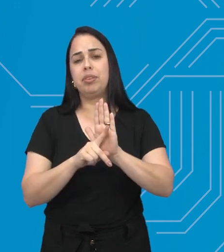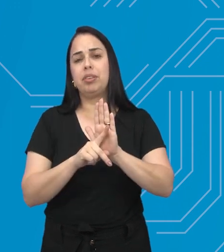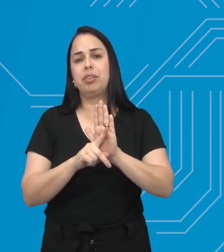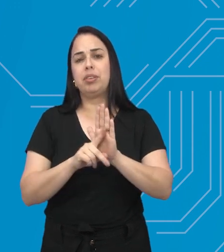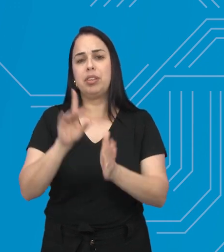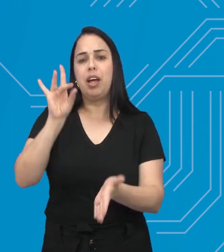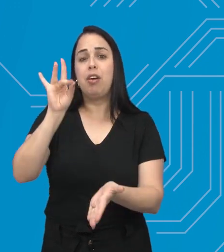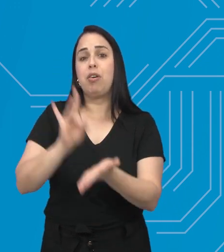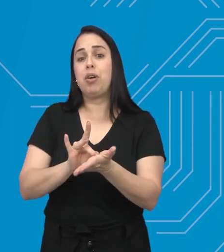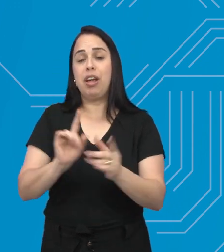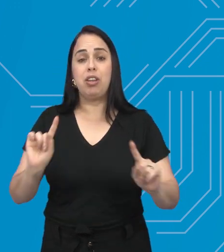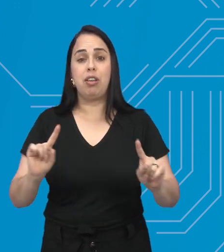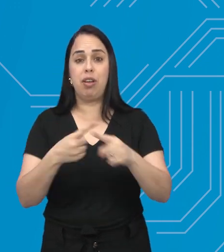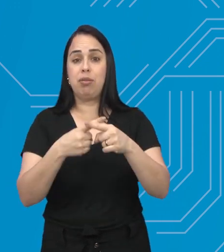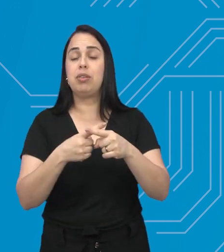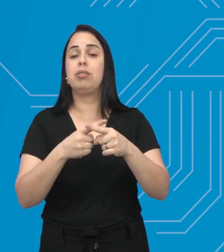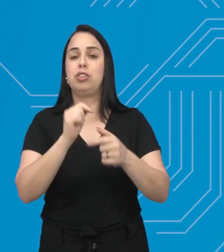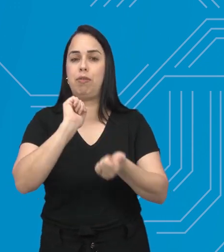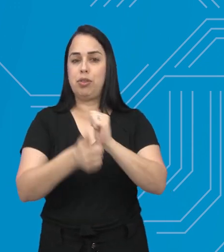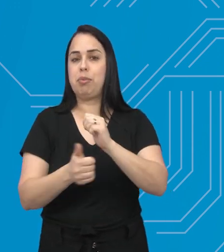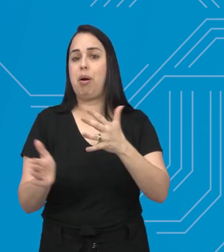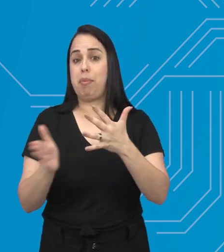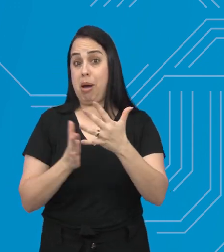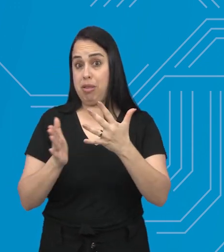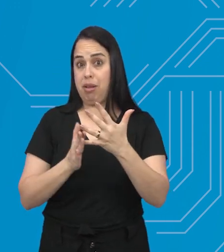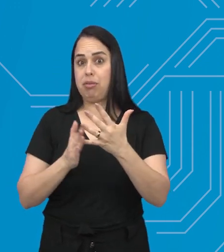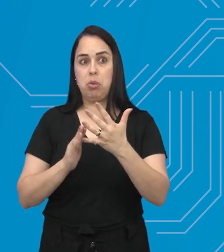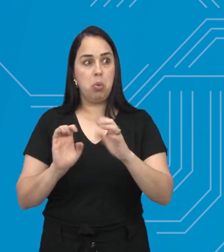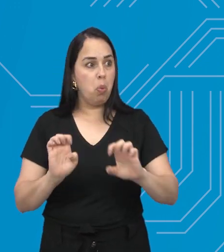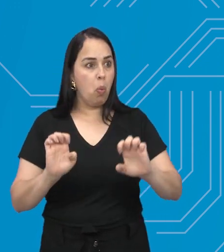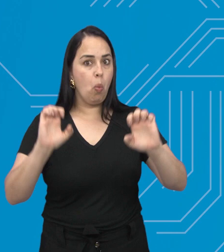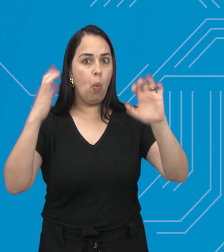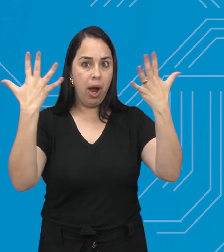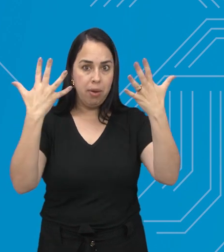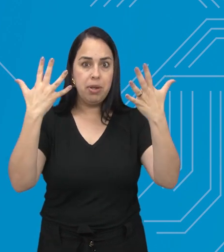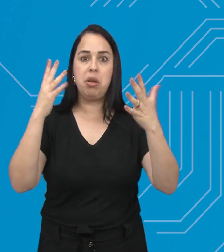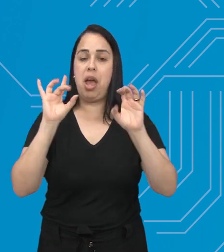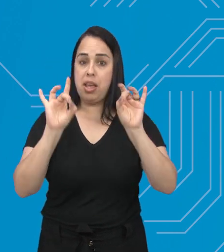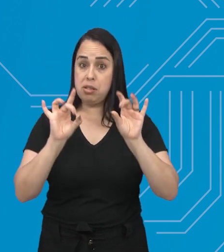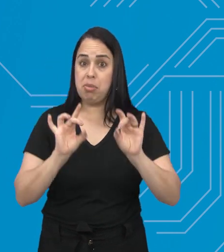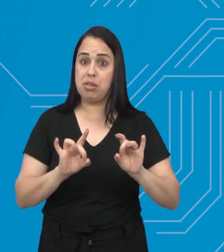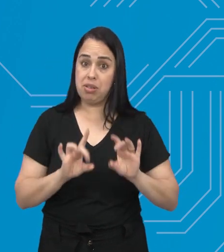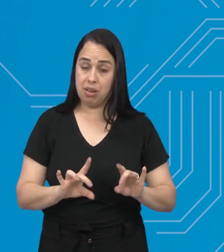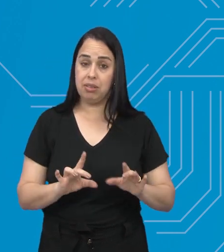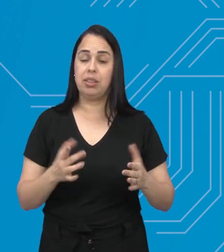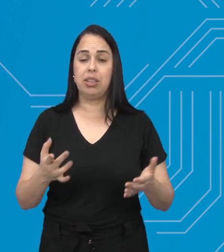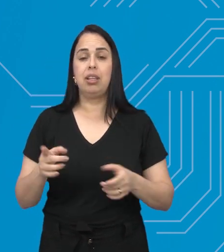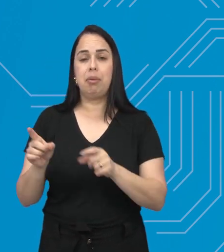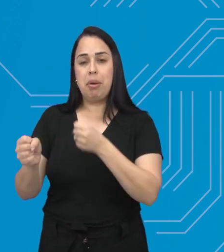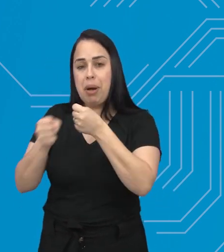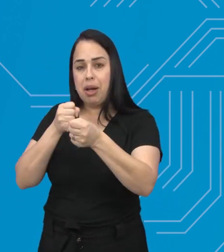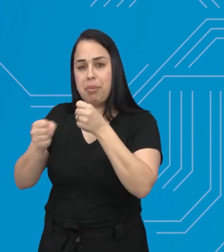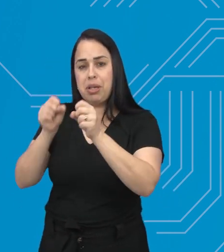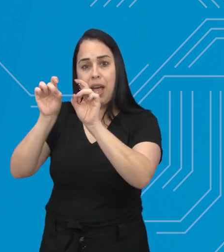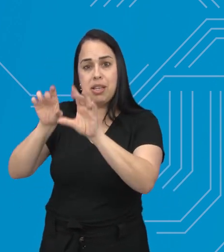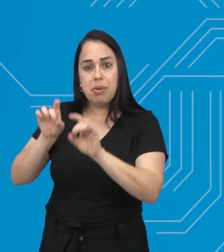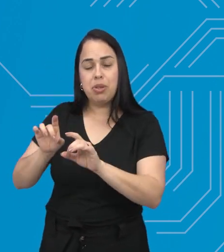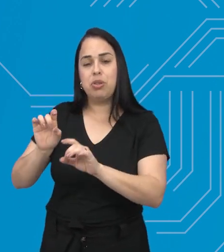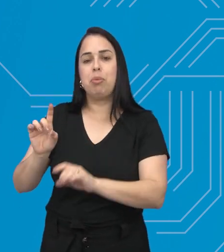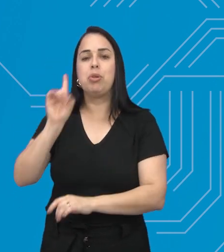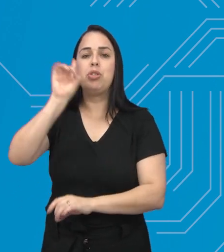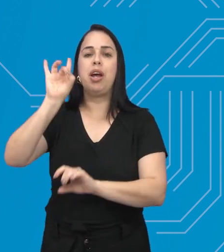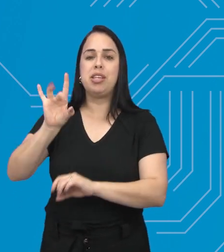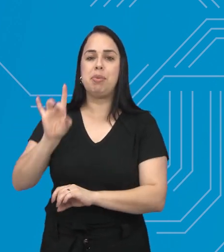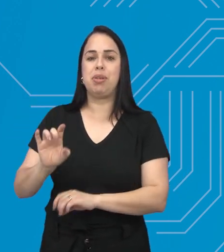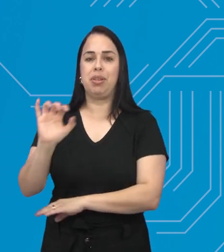vai oficializar a Copa Evangélica de Futebol Amador como um dos eventos da cidade. Ainda tem nossa reportagem especial sobre o Dia